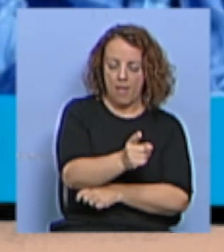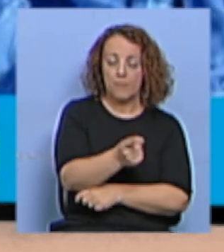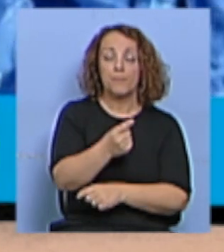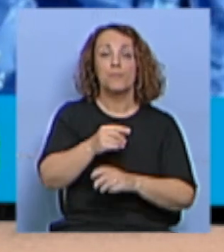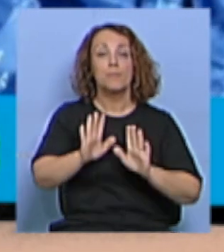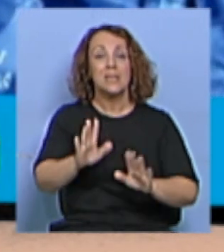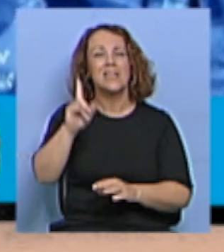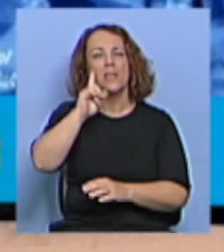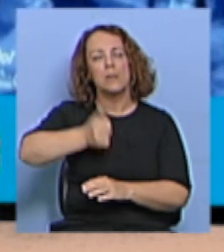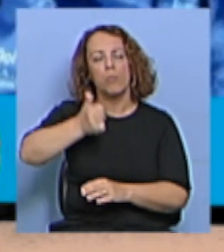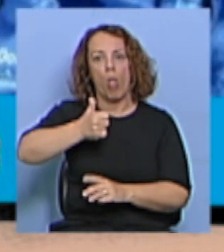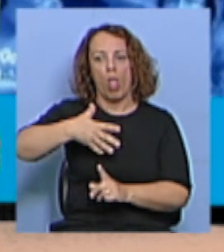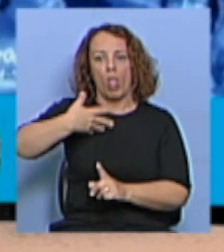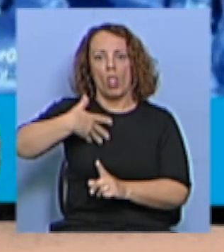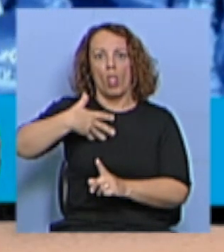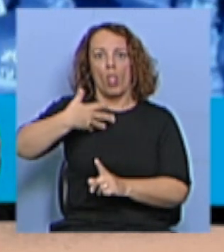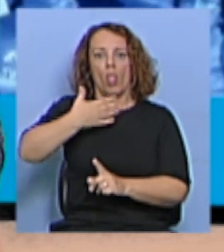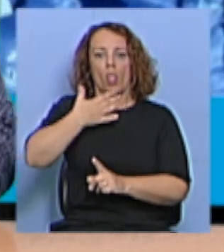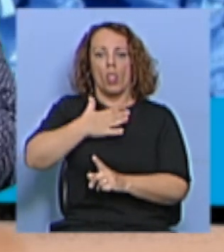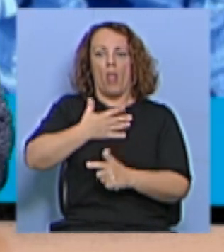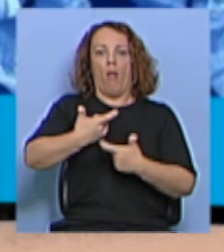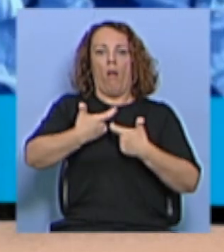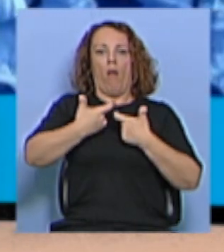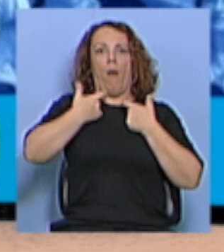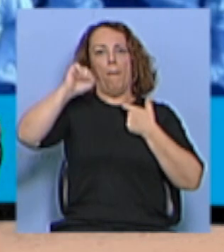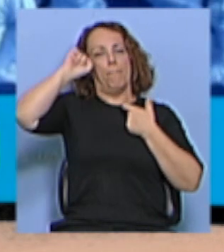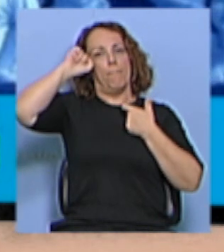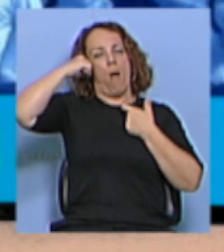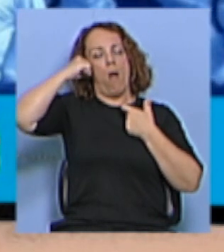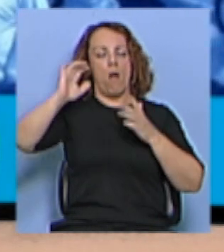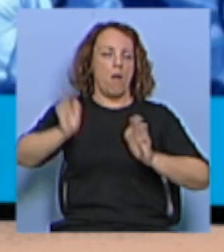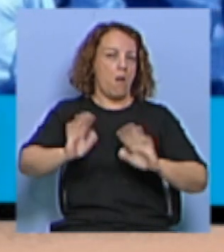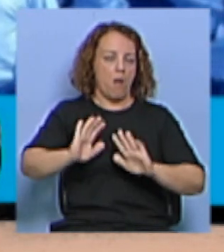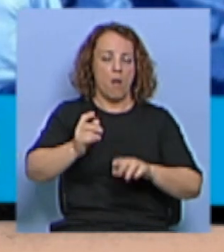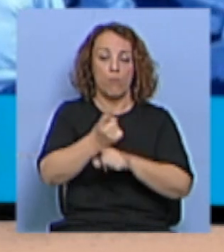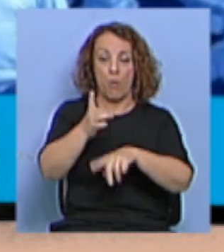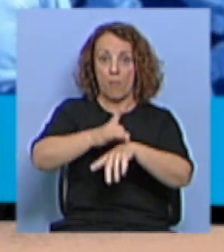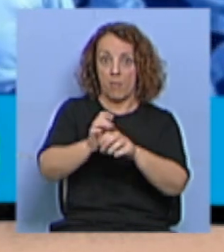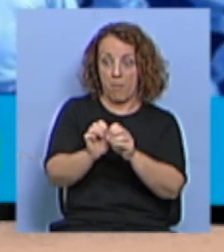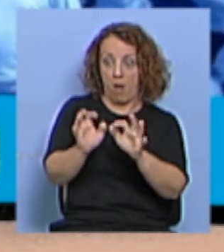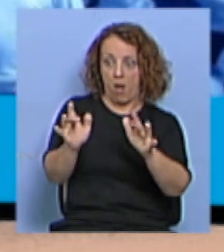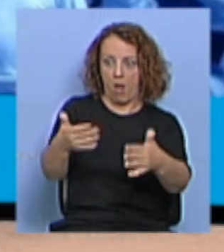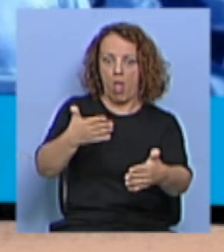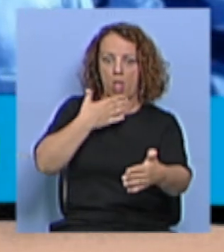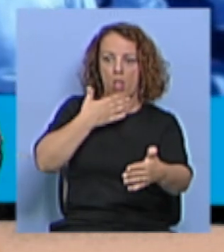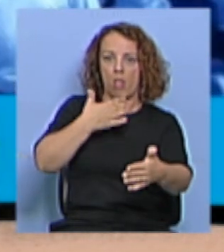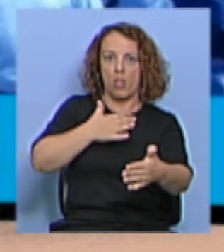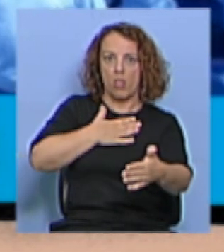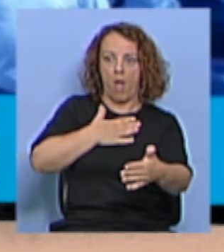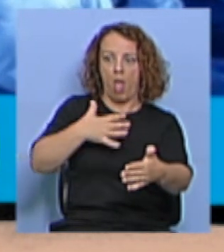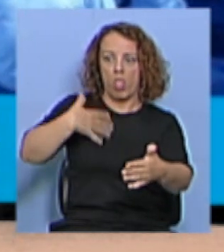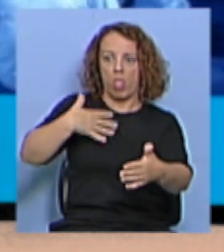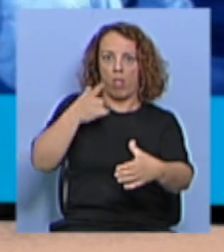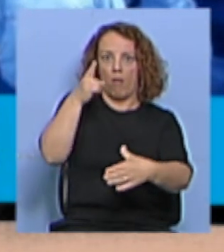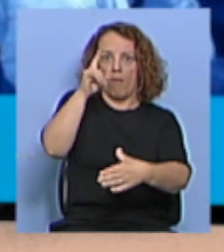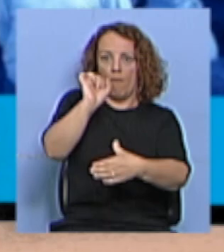não deixarmos o medo de tomar conta de nós à medida que a pandemia vai avançando e não deixarmos que esse medo nos paralise nessa